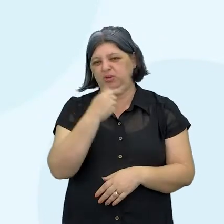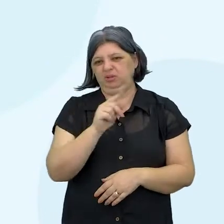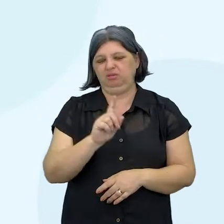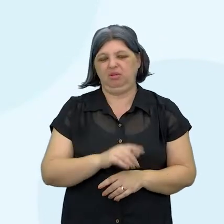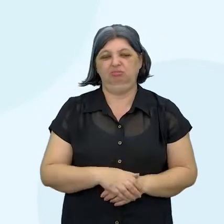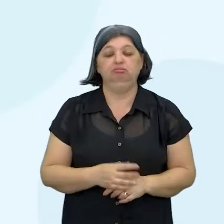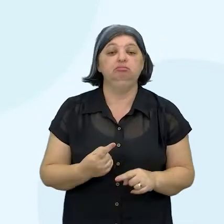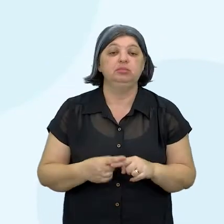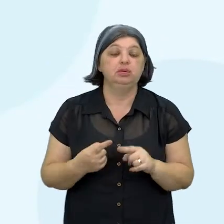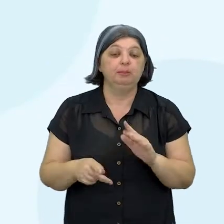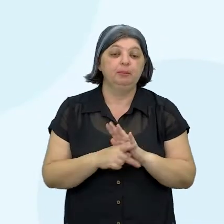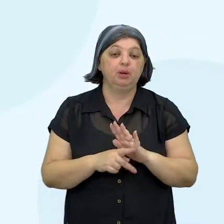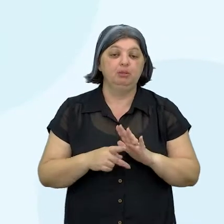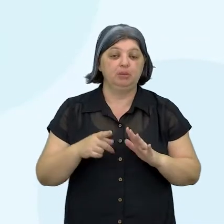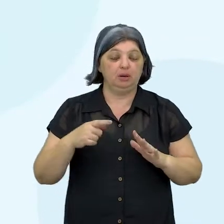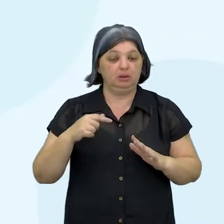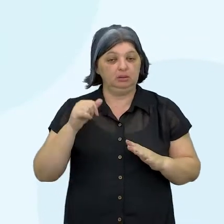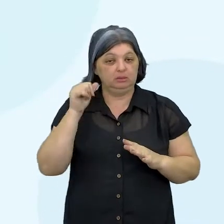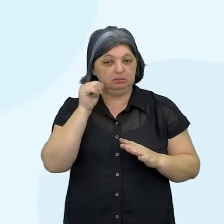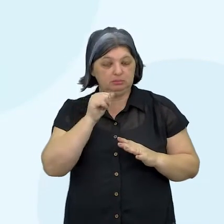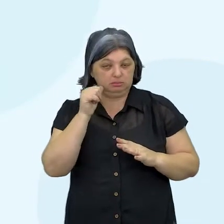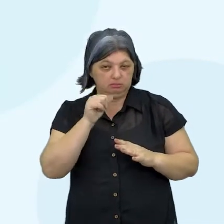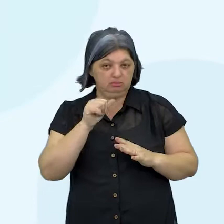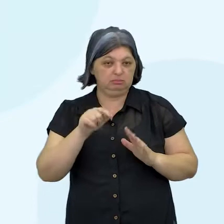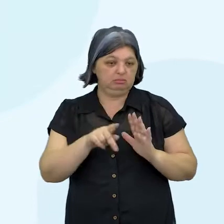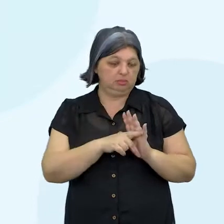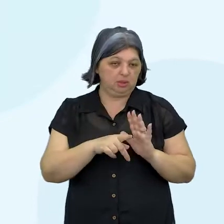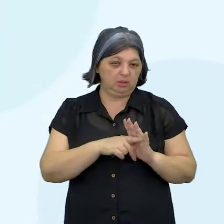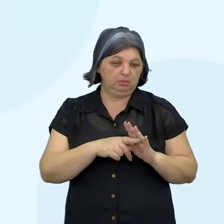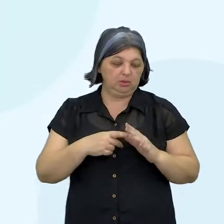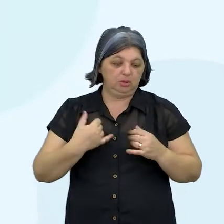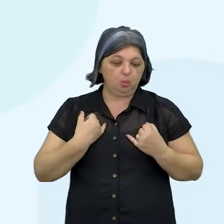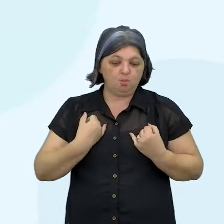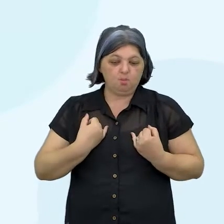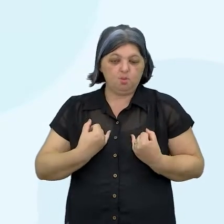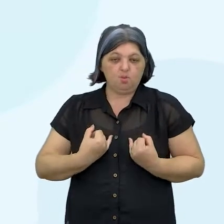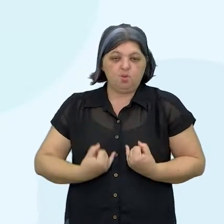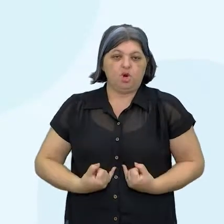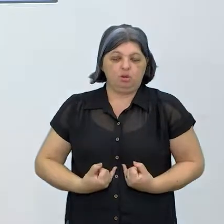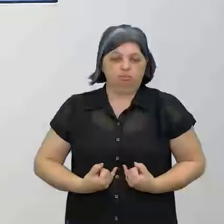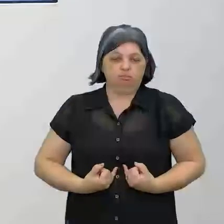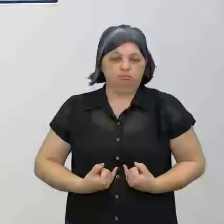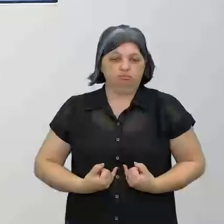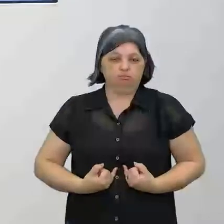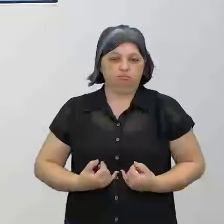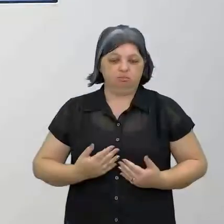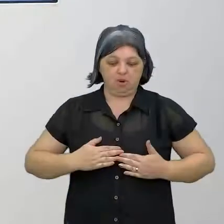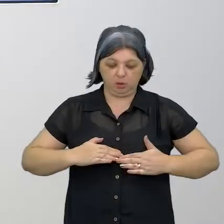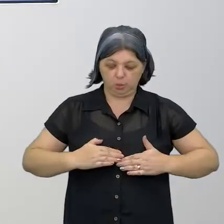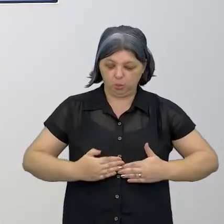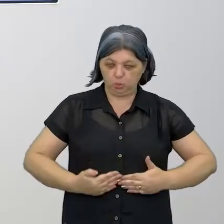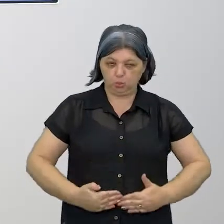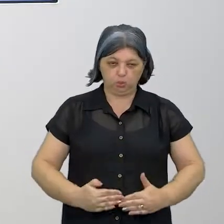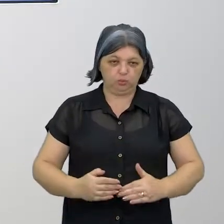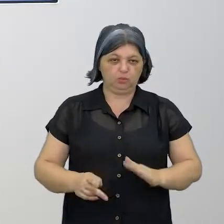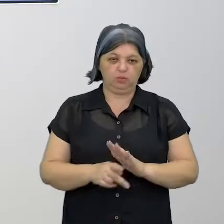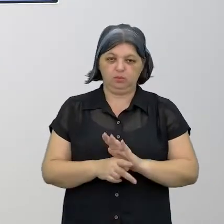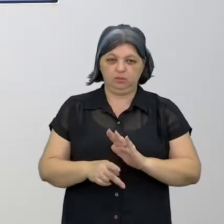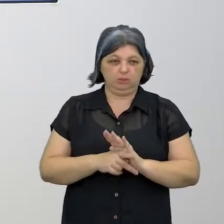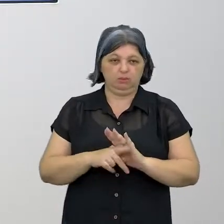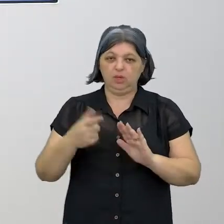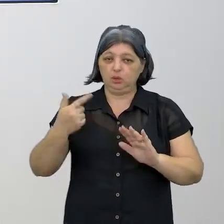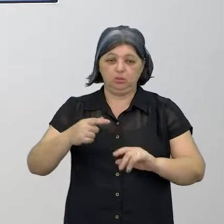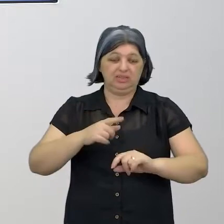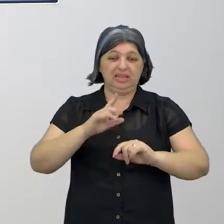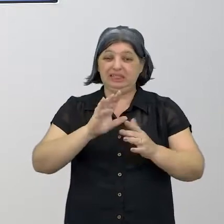o estereótipo de mulher é uma mulher magra, com a barriga chapada, né, tipo, sem nenhuma definição